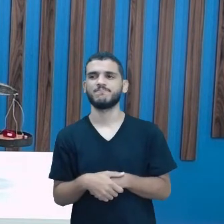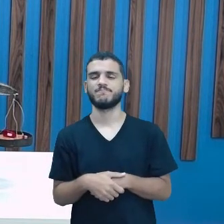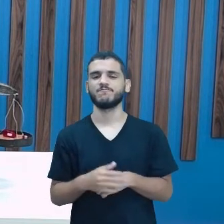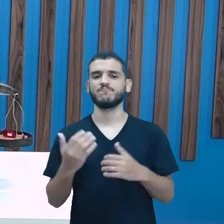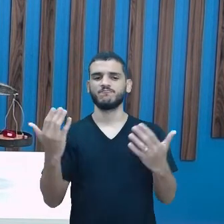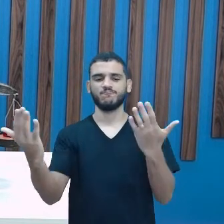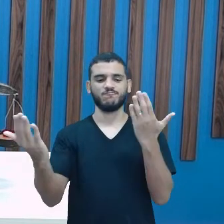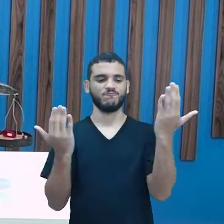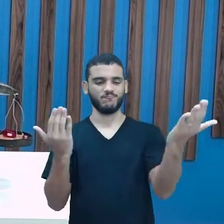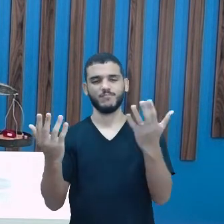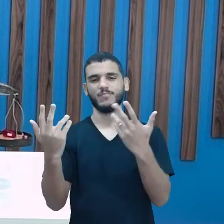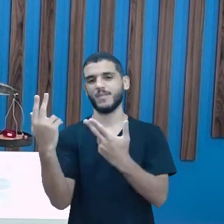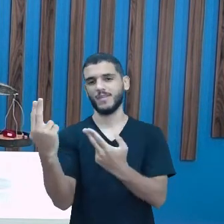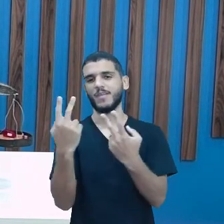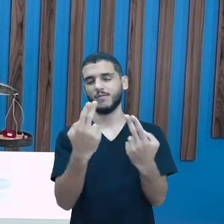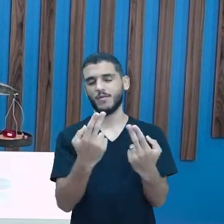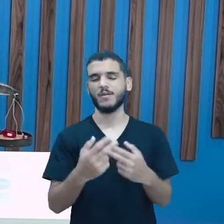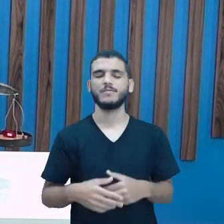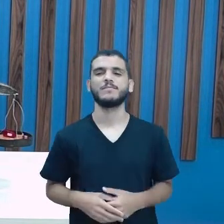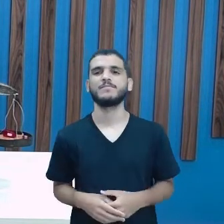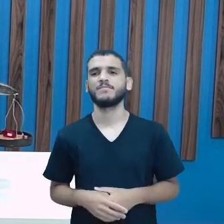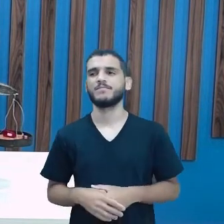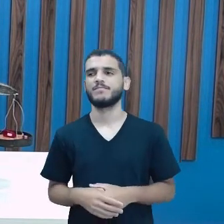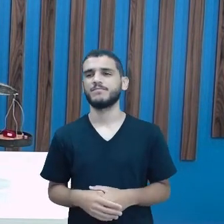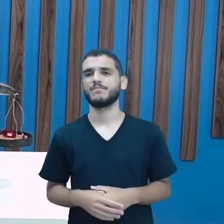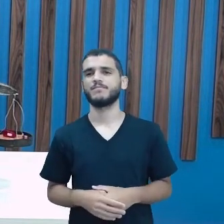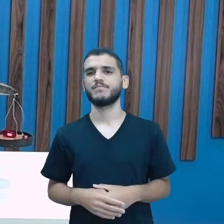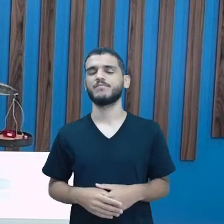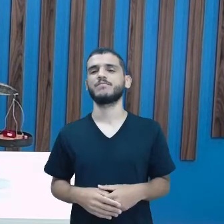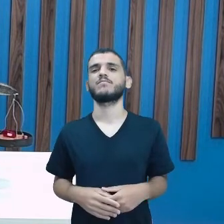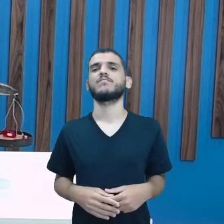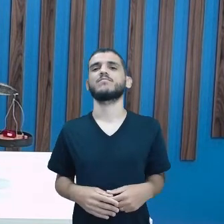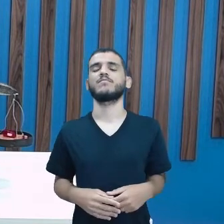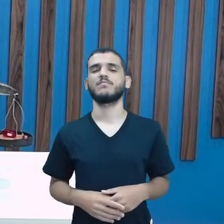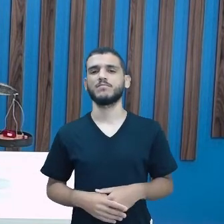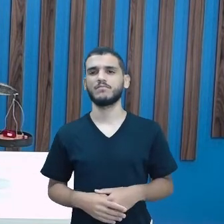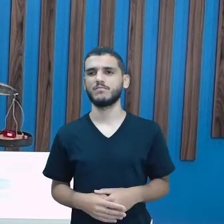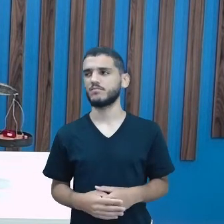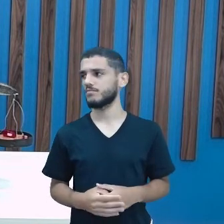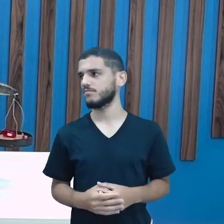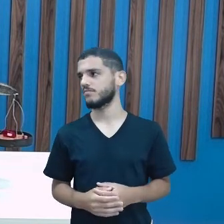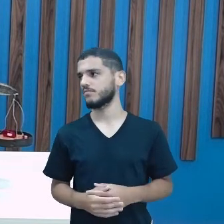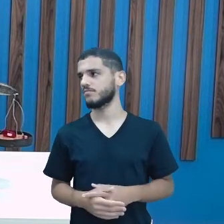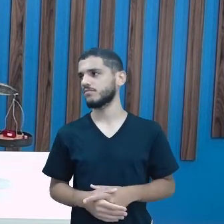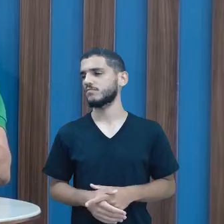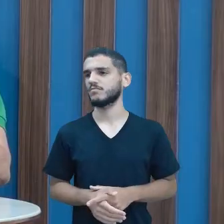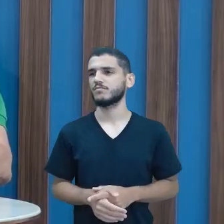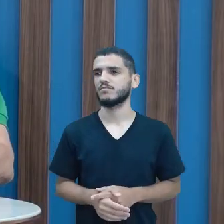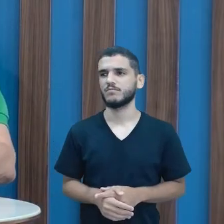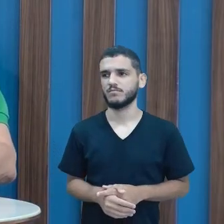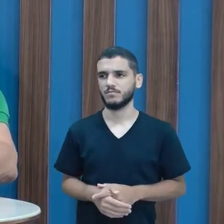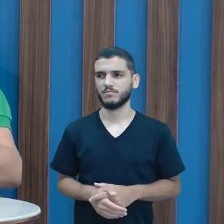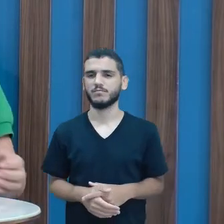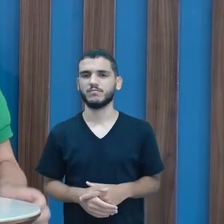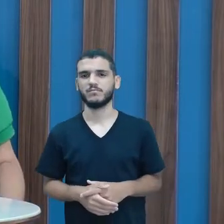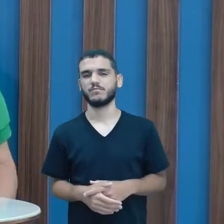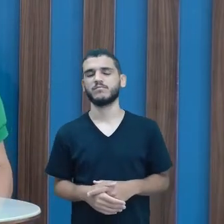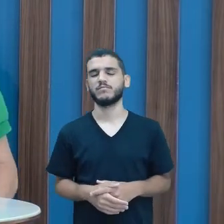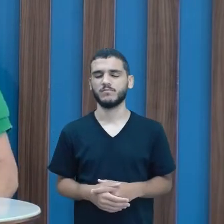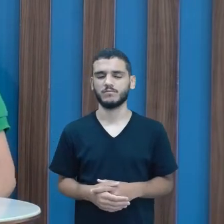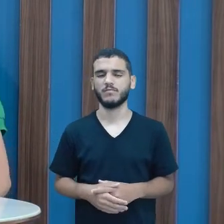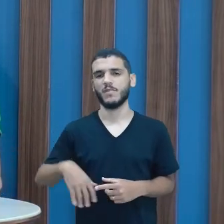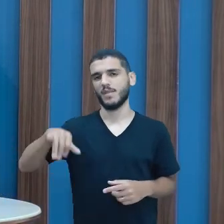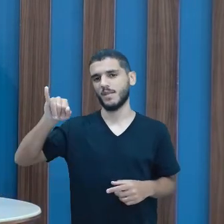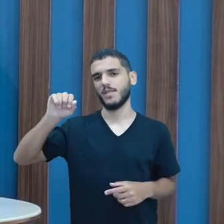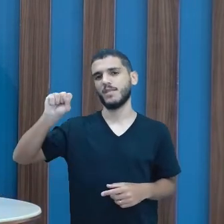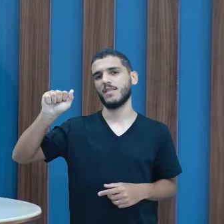lado direito e do lado esquerdo, para vocês que estão aí nos acompanhando em casa. A Isabela falou pra gente, viu? Ela colocou mais 2? Foi,